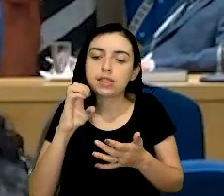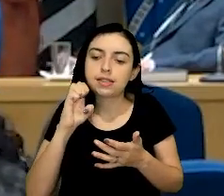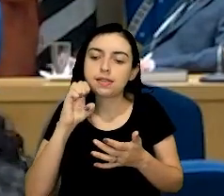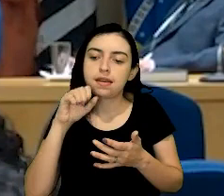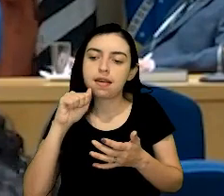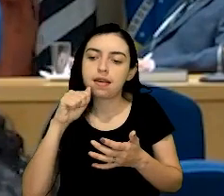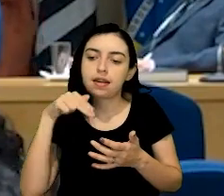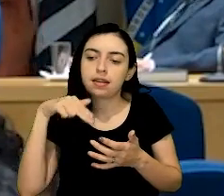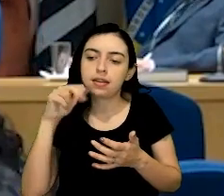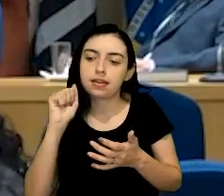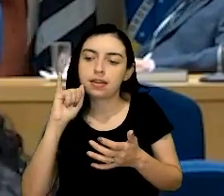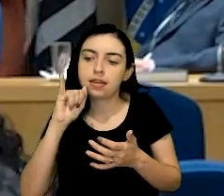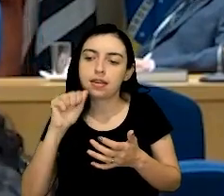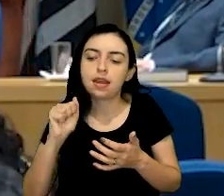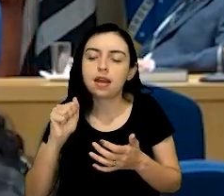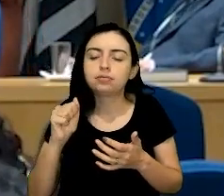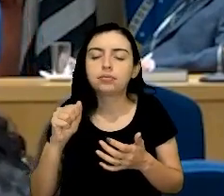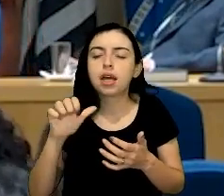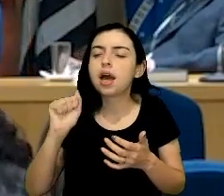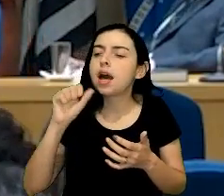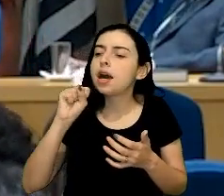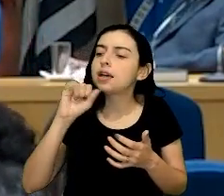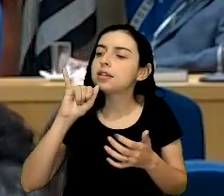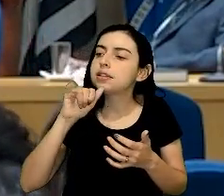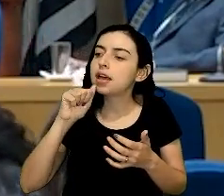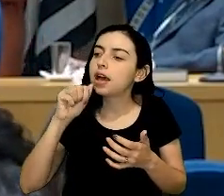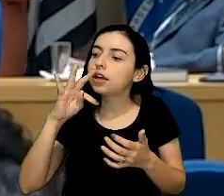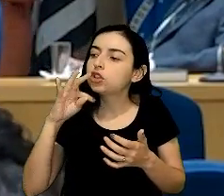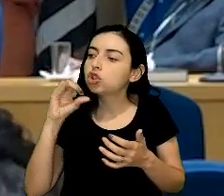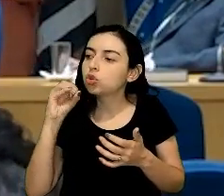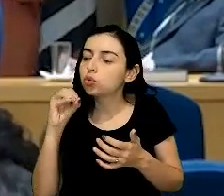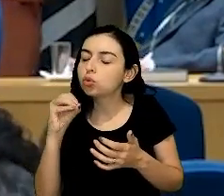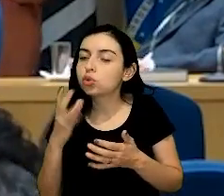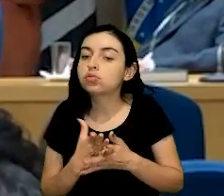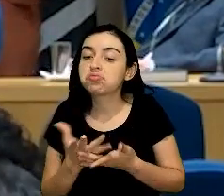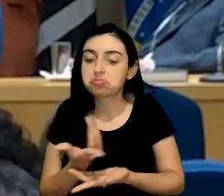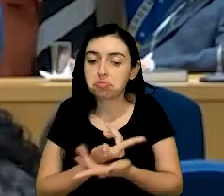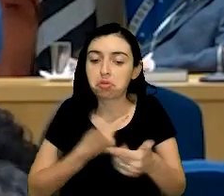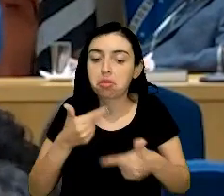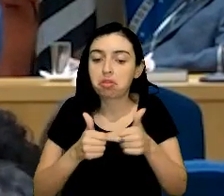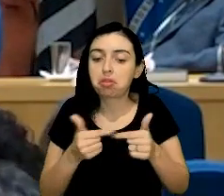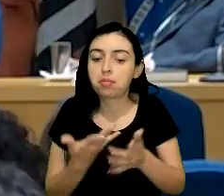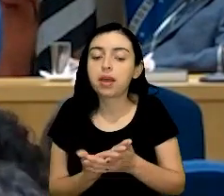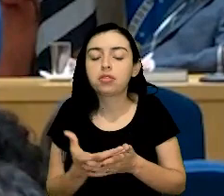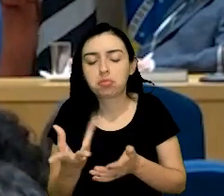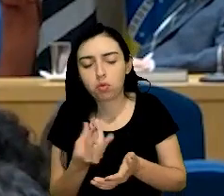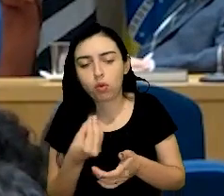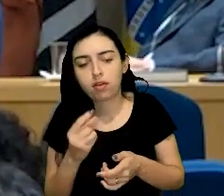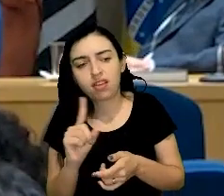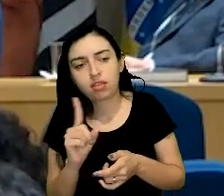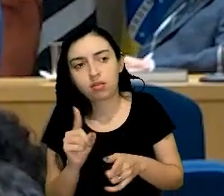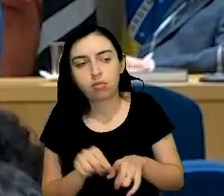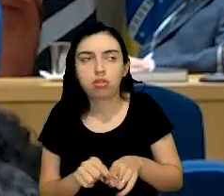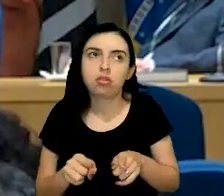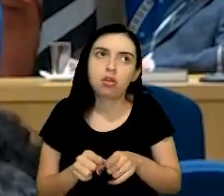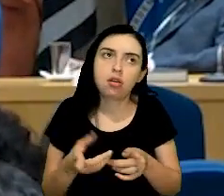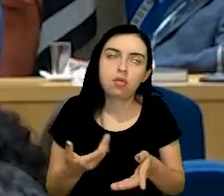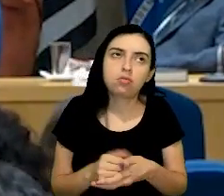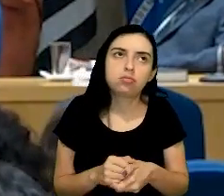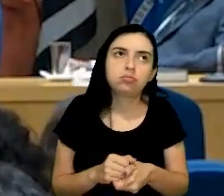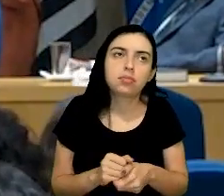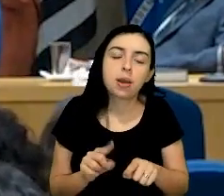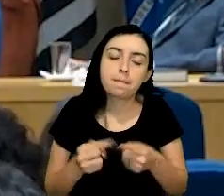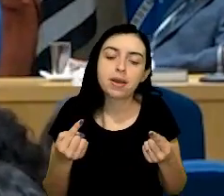vão misturar chineses e coreanos, tanto de mão de obra qualificada como não qualificada. Mas, no nosso